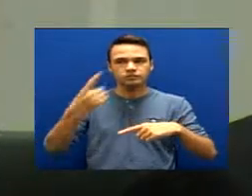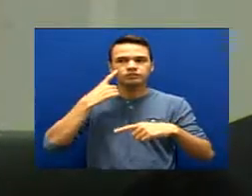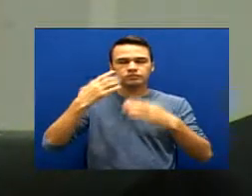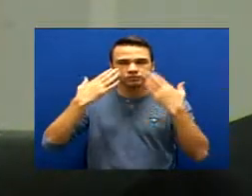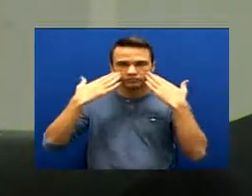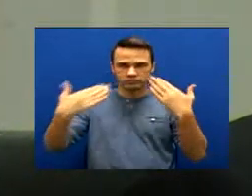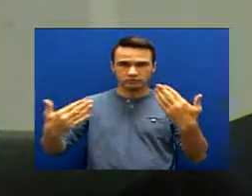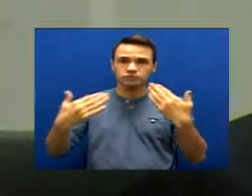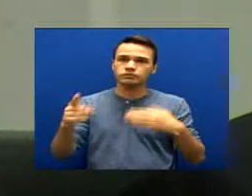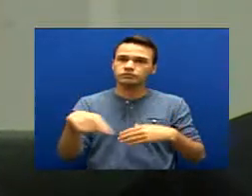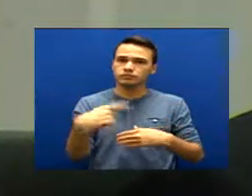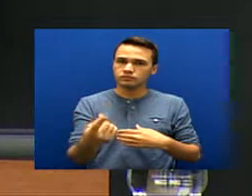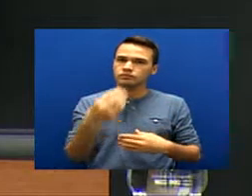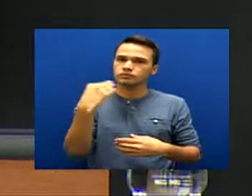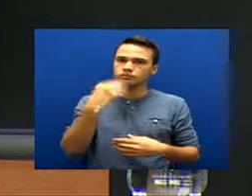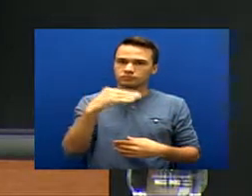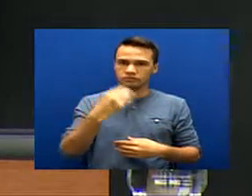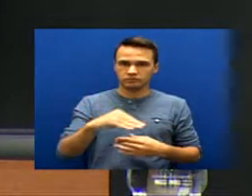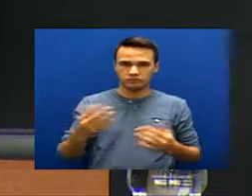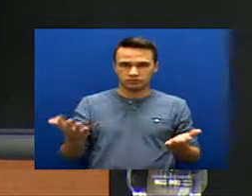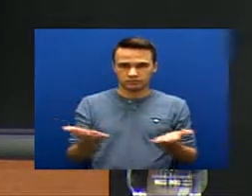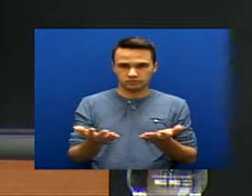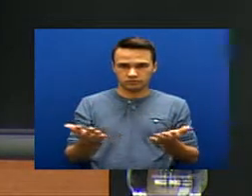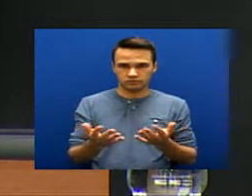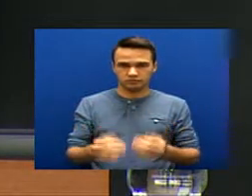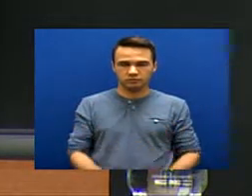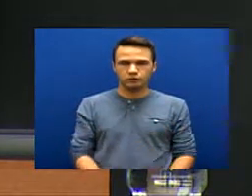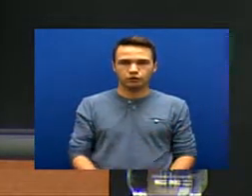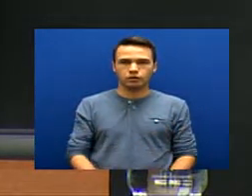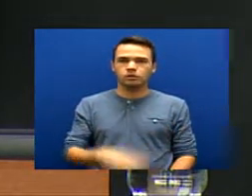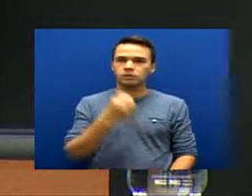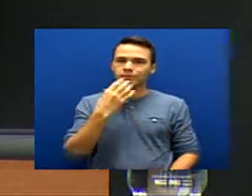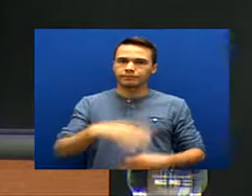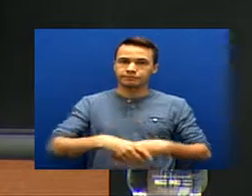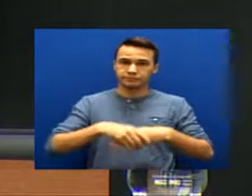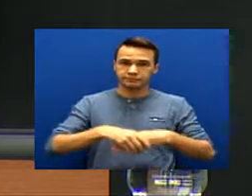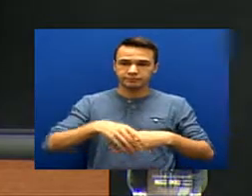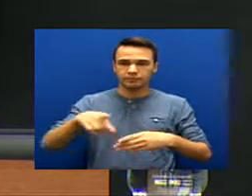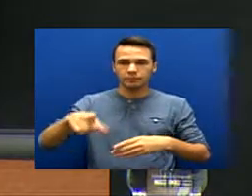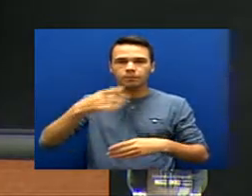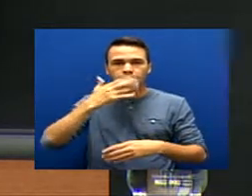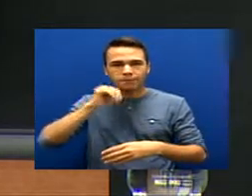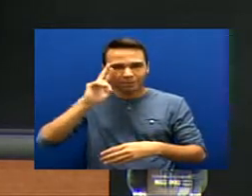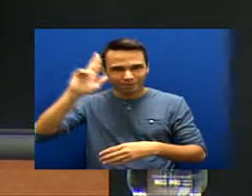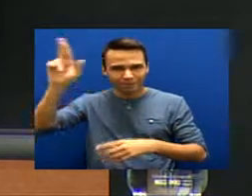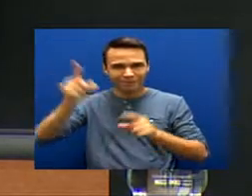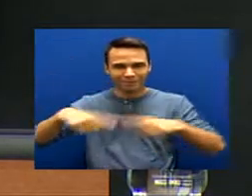do povo judeu, nosso querido, agora padre, né?